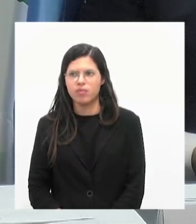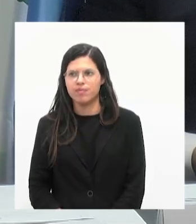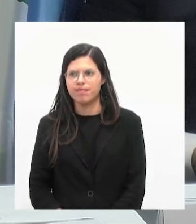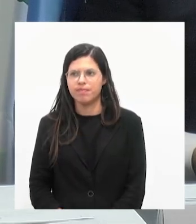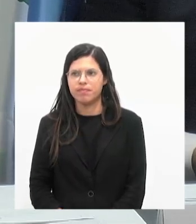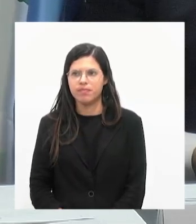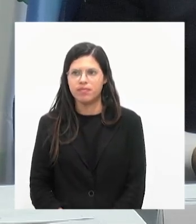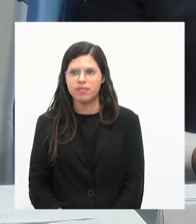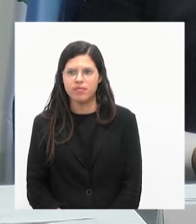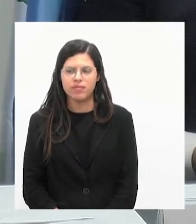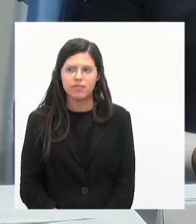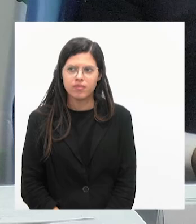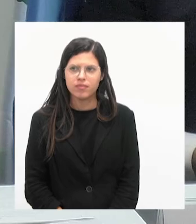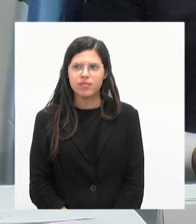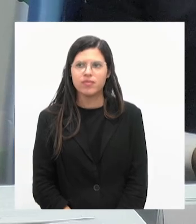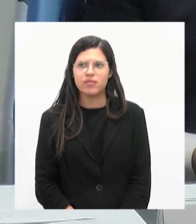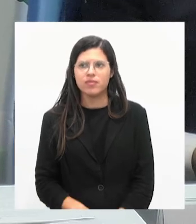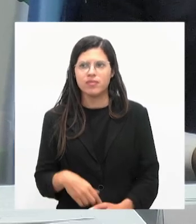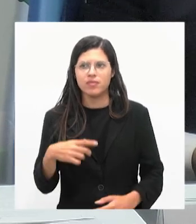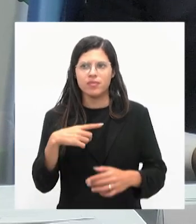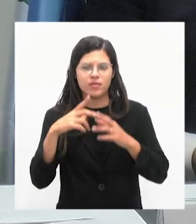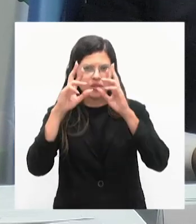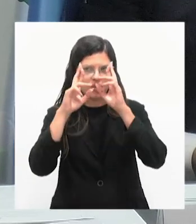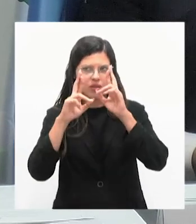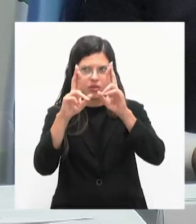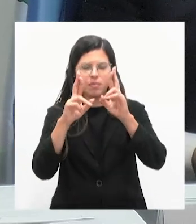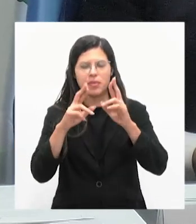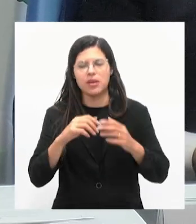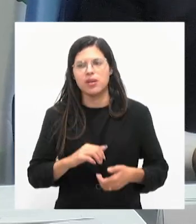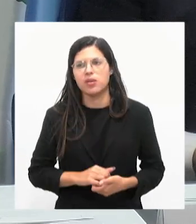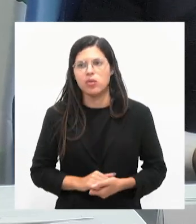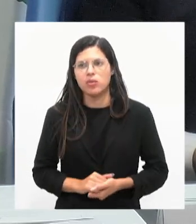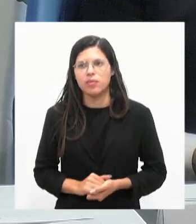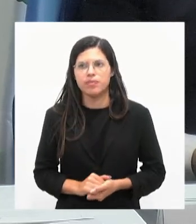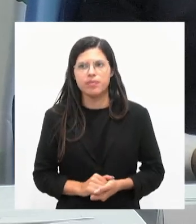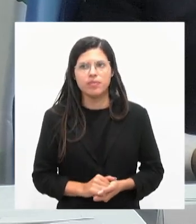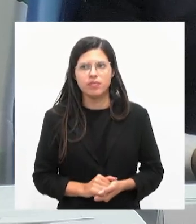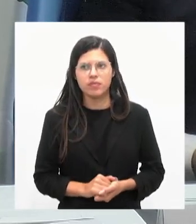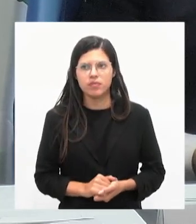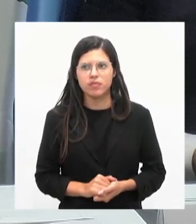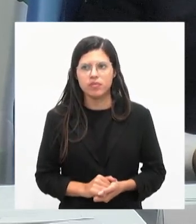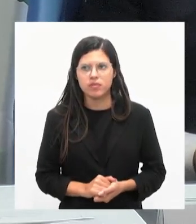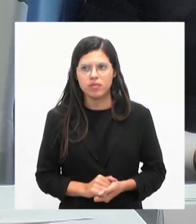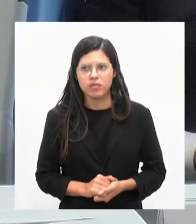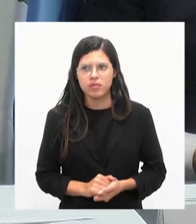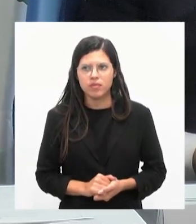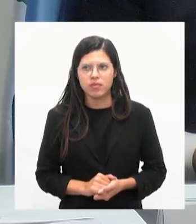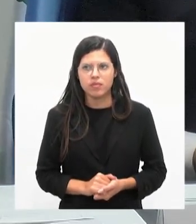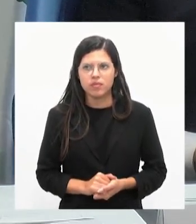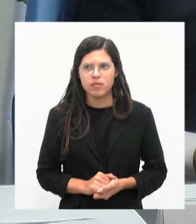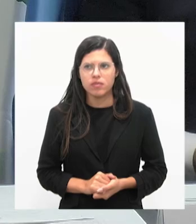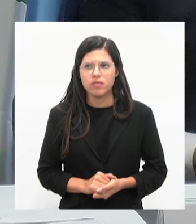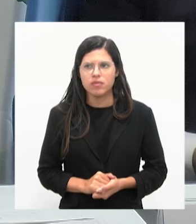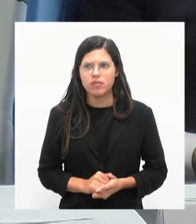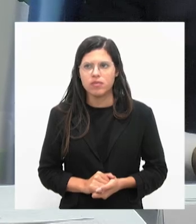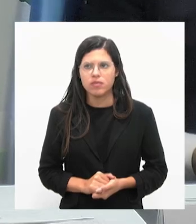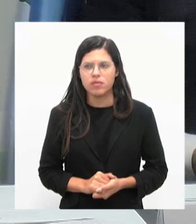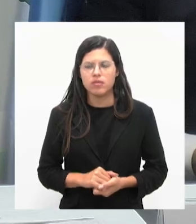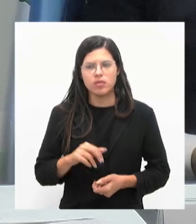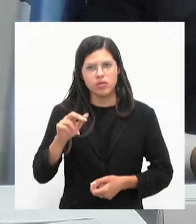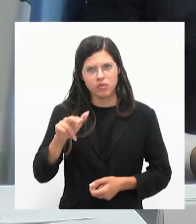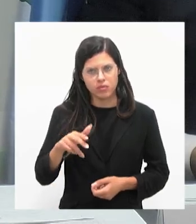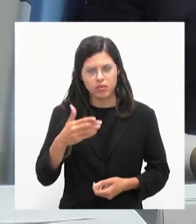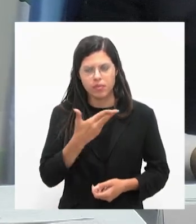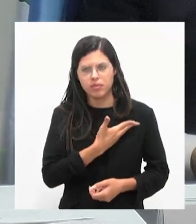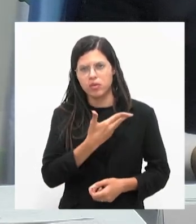Então, tem aqui o nosso respeito também, porque aqui a gente é a favor. Também nosso irmão aqui, coordenador